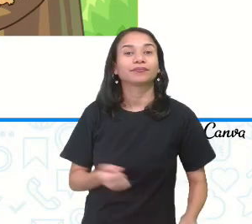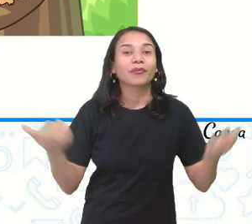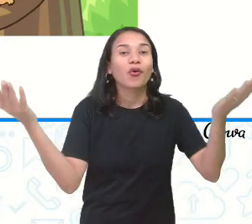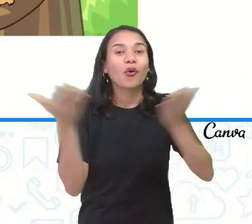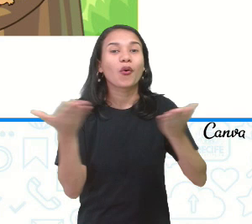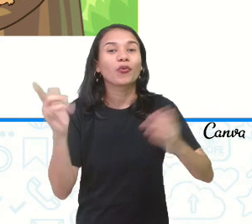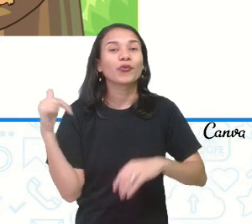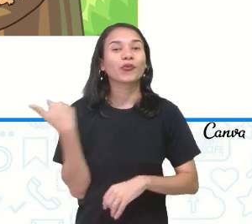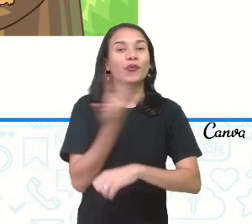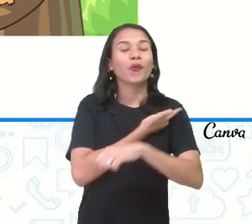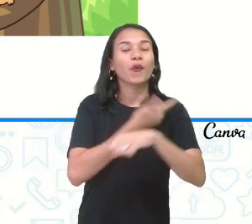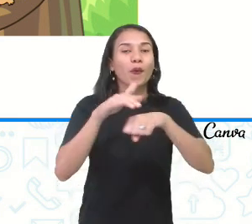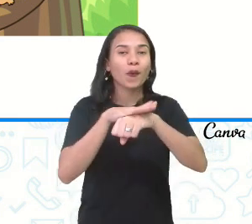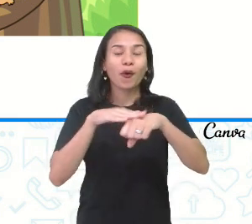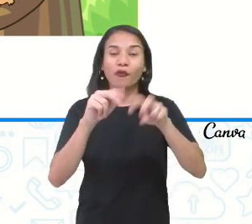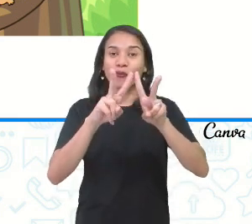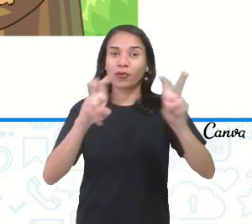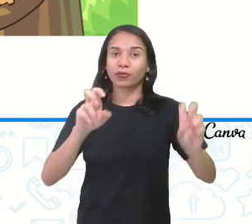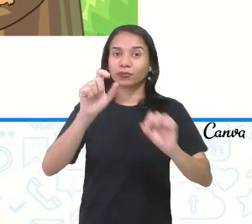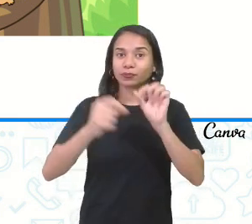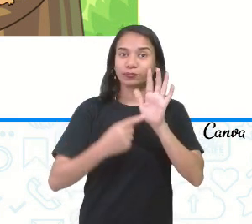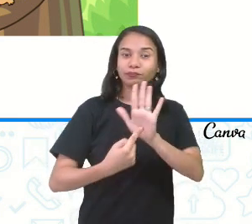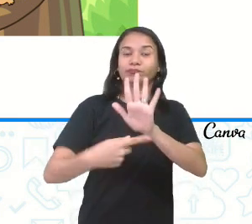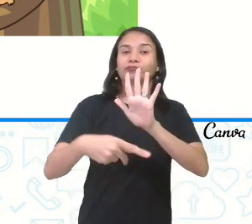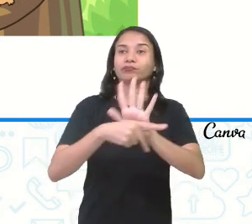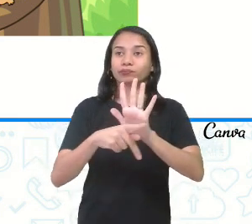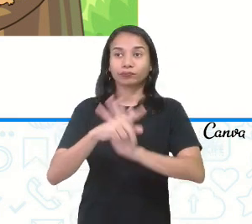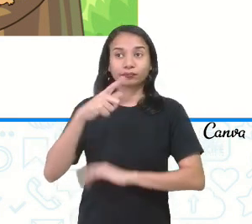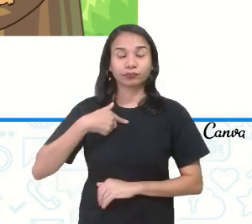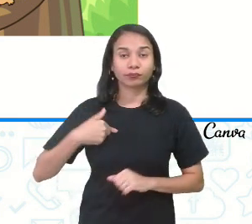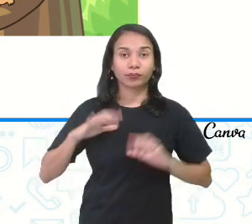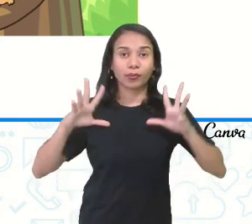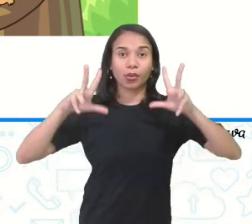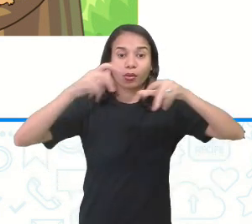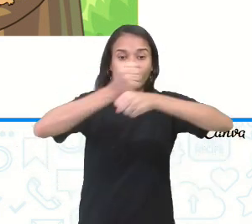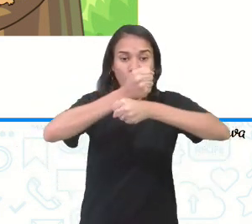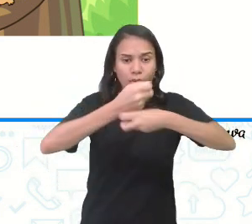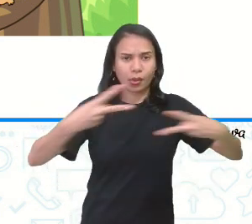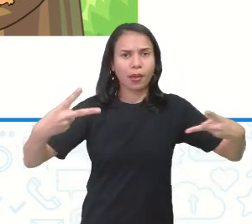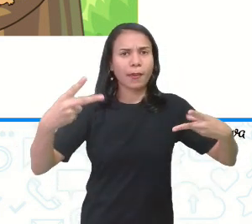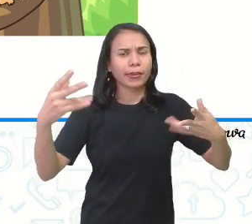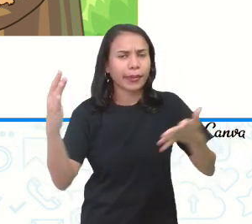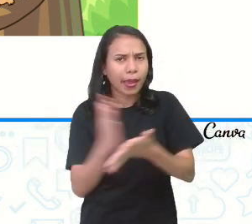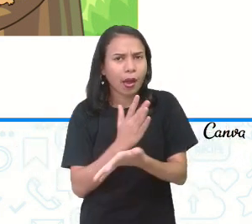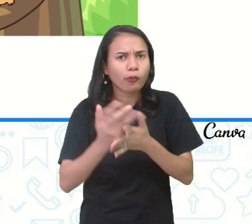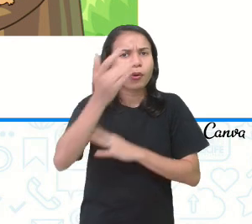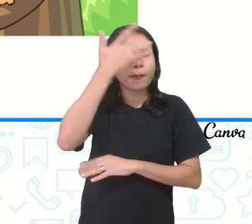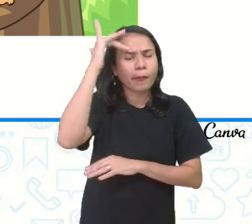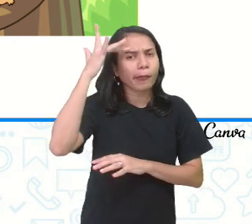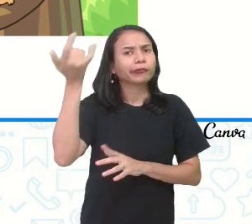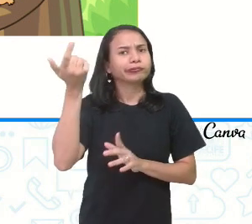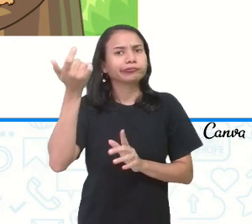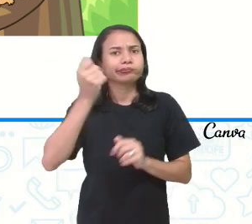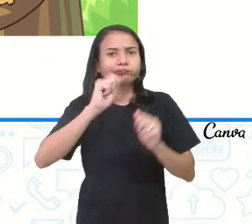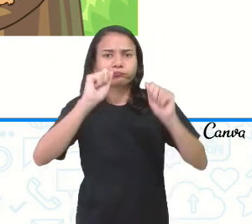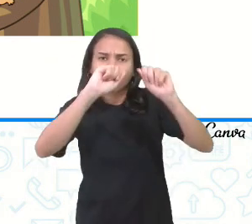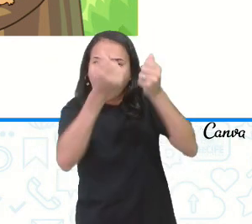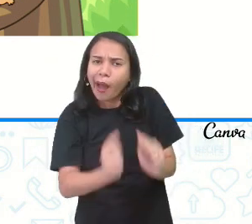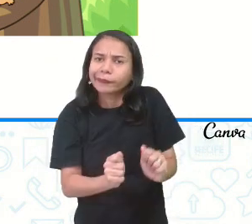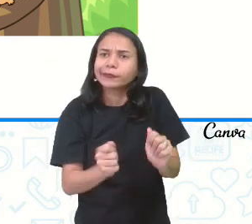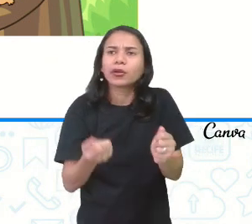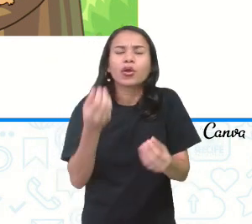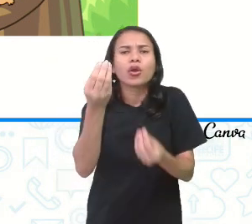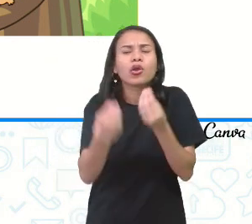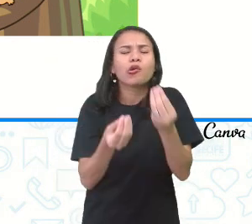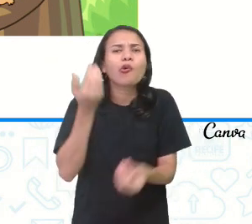hoje a gente vai falar um pouquinho sobre representações da fauna. Alguns artistas e sua forma de